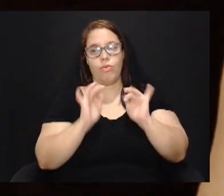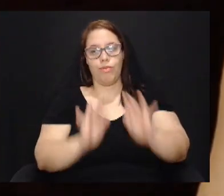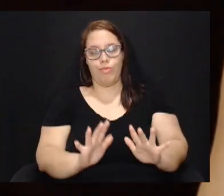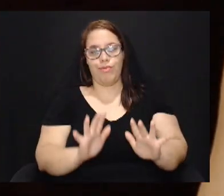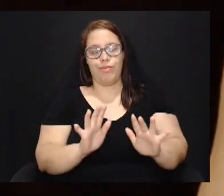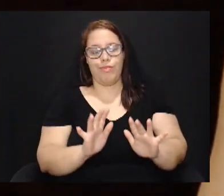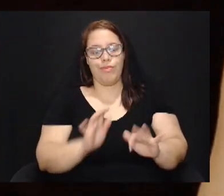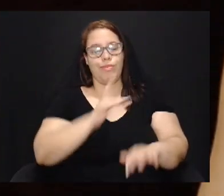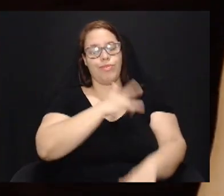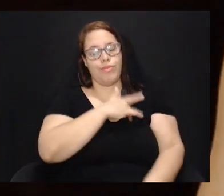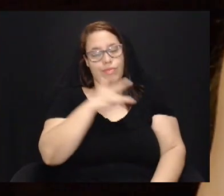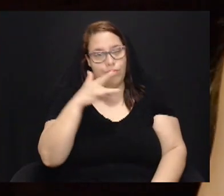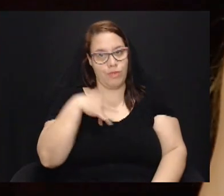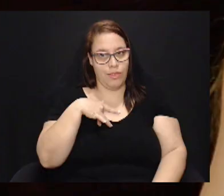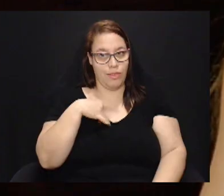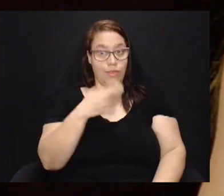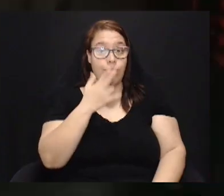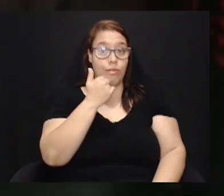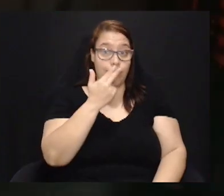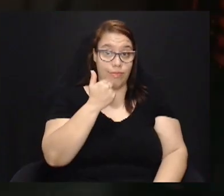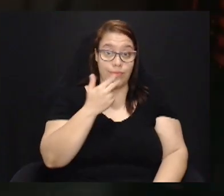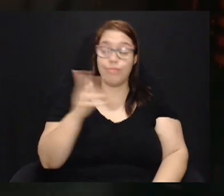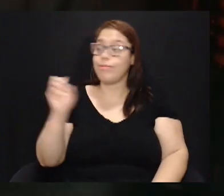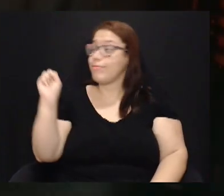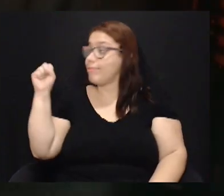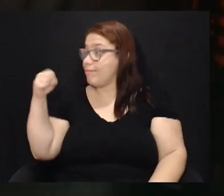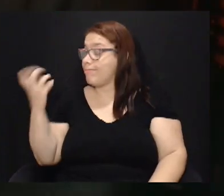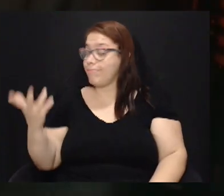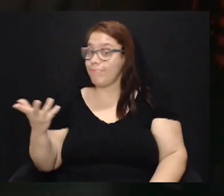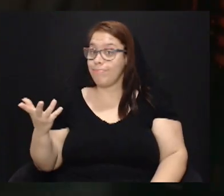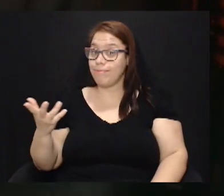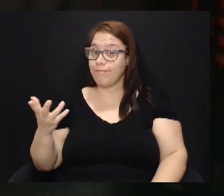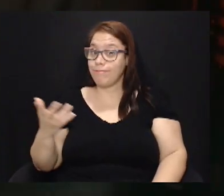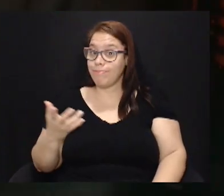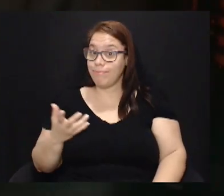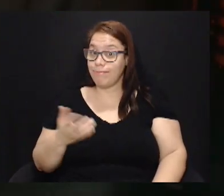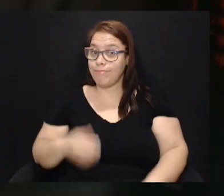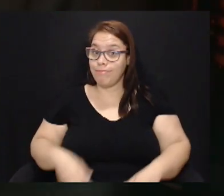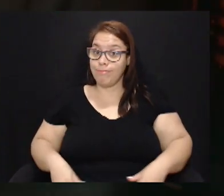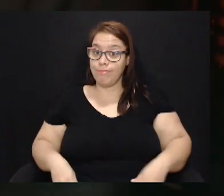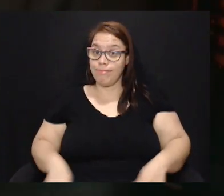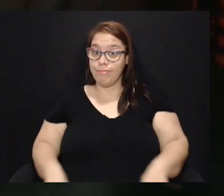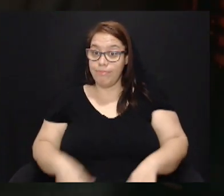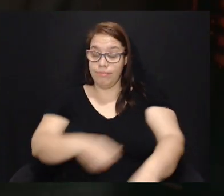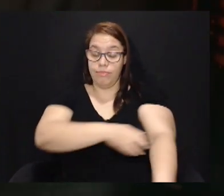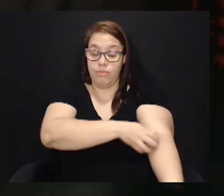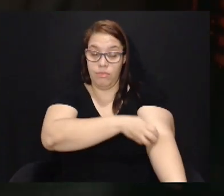e nutritivo. Exatamente. E quando você cozinha, né?